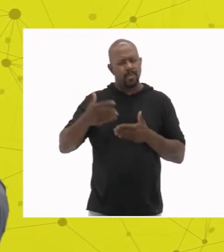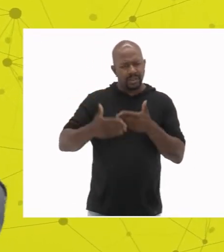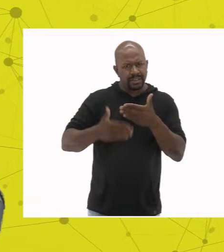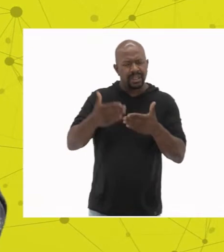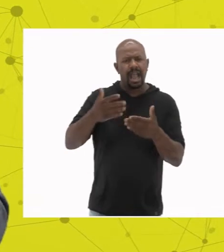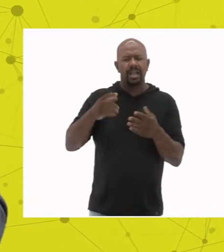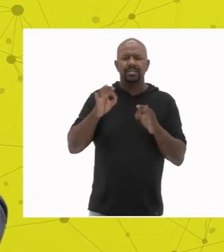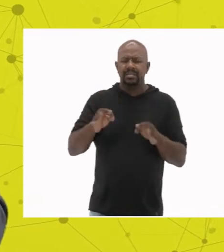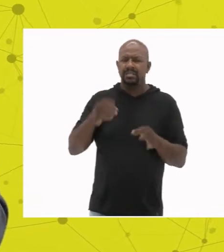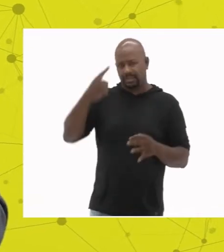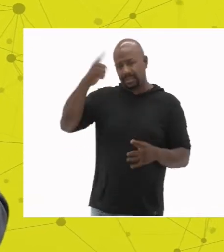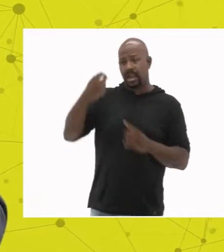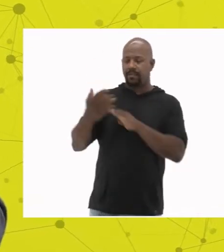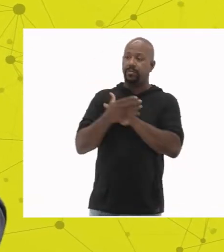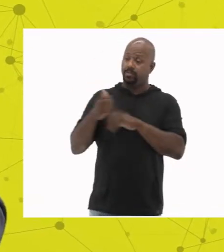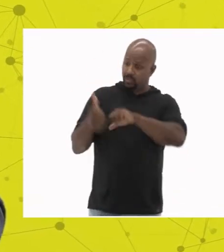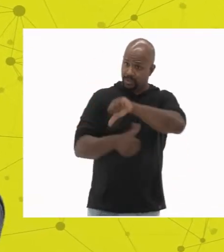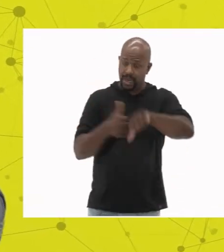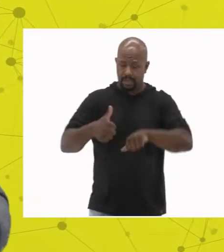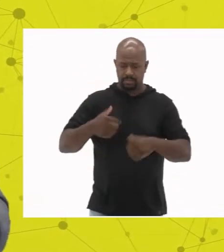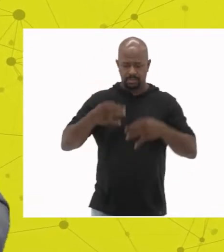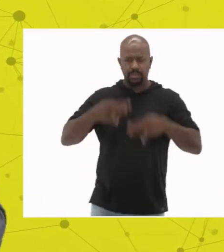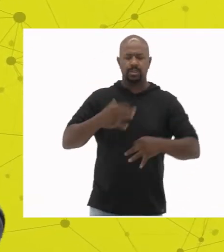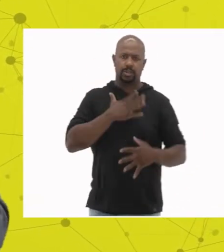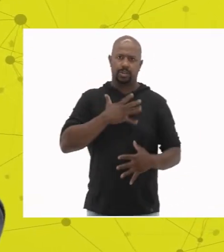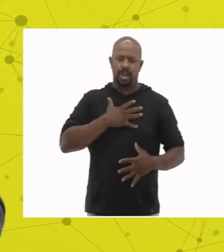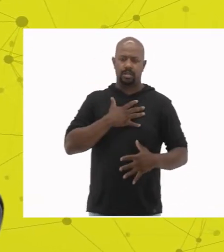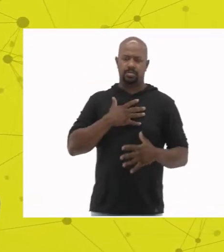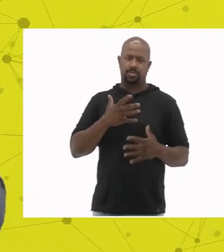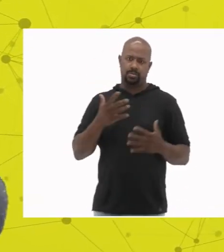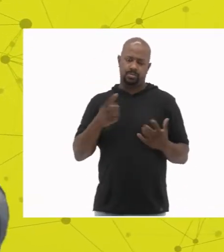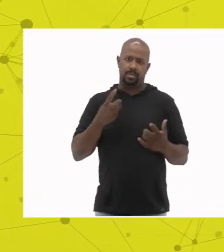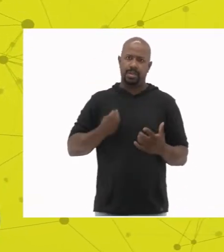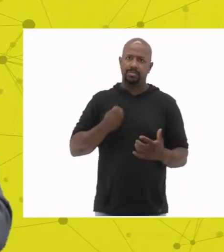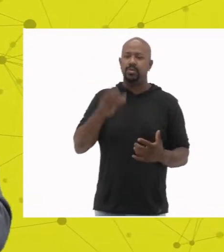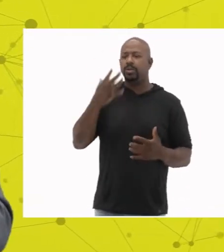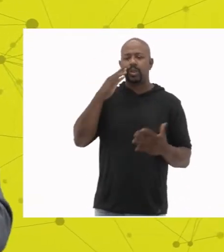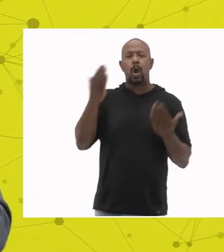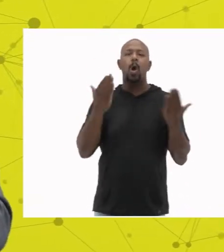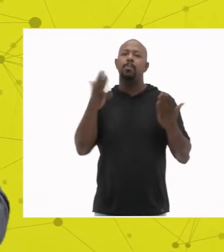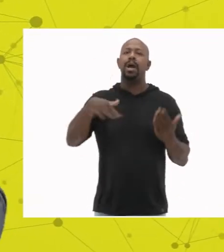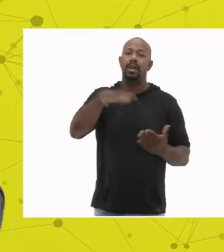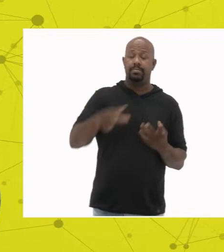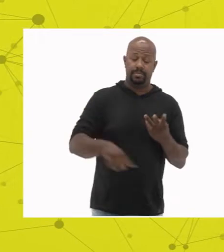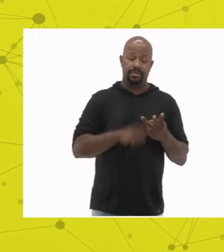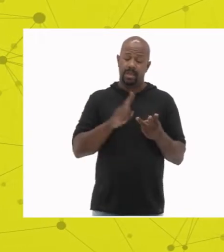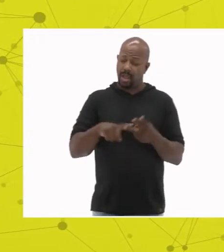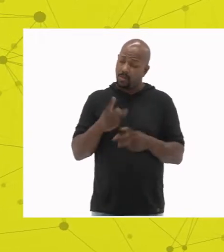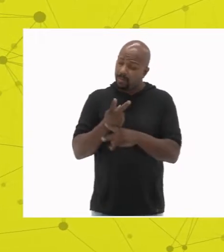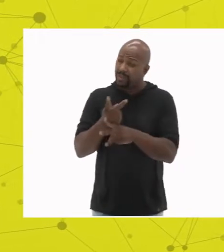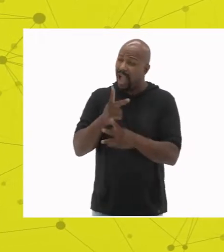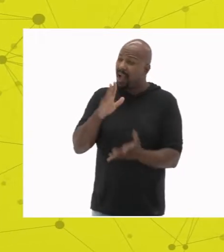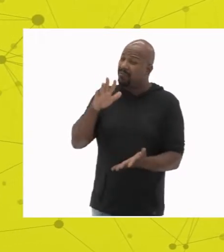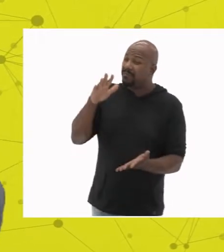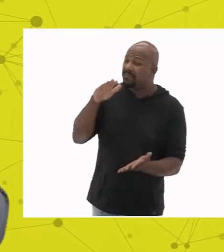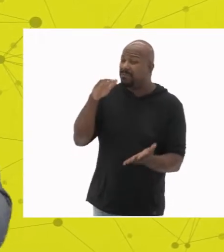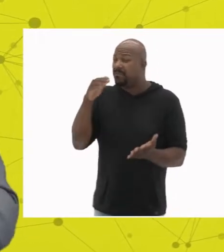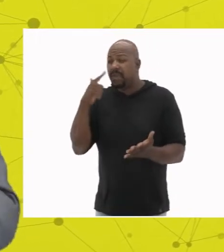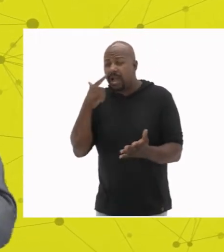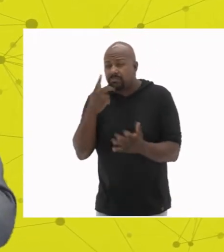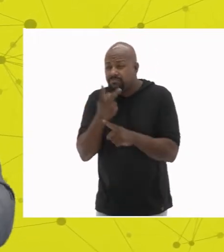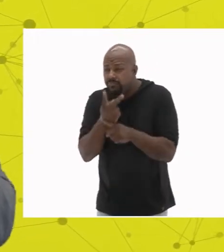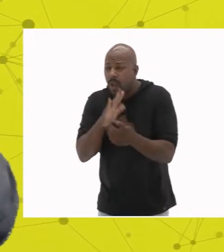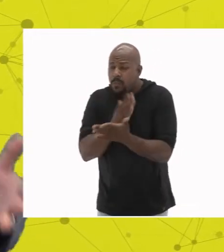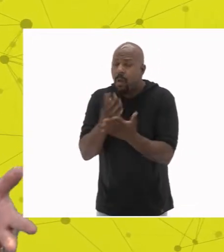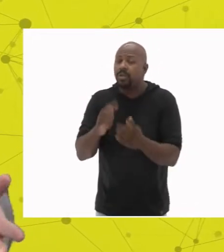lidava com a expectativa de mudanças de status dos participantes quando se comparados aos demais, e uma busca final para obter alguma coisa,